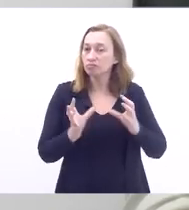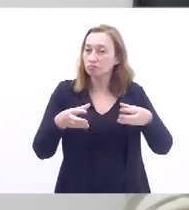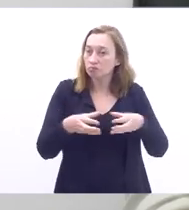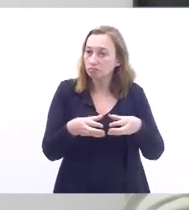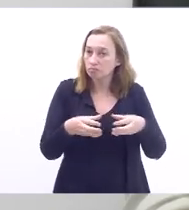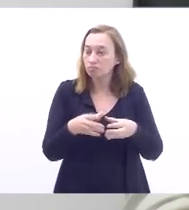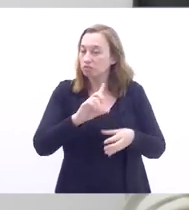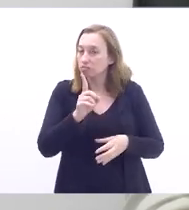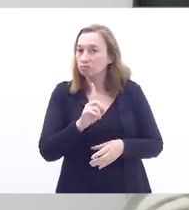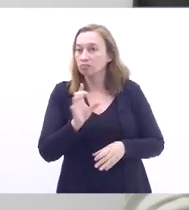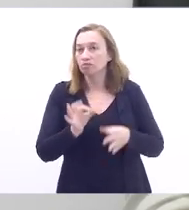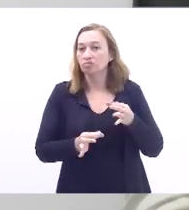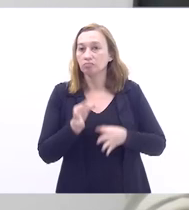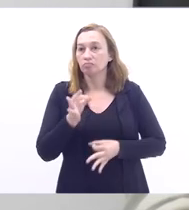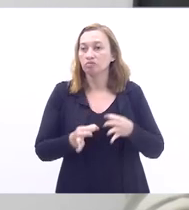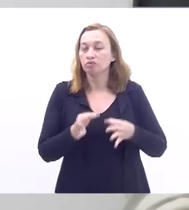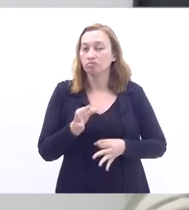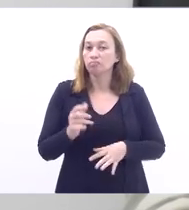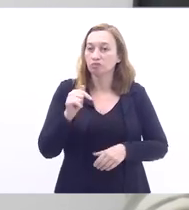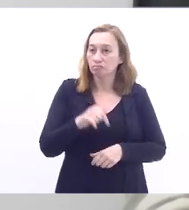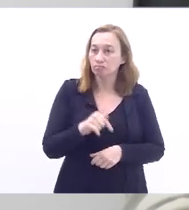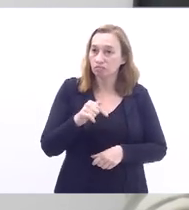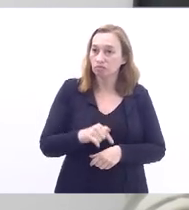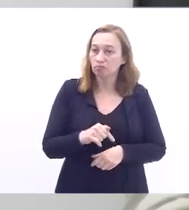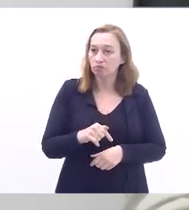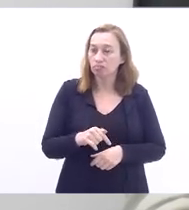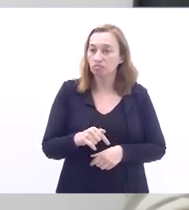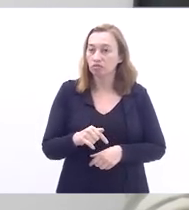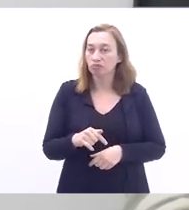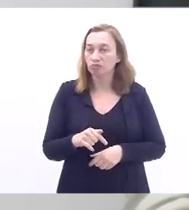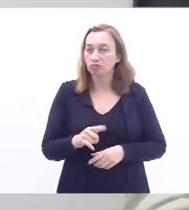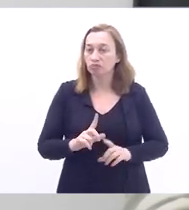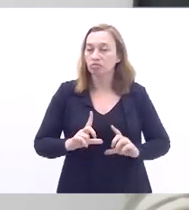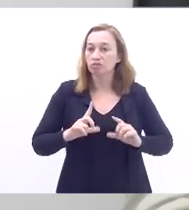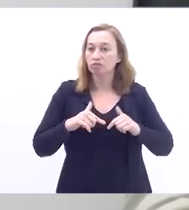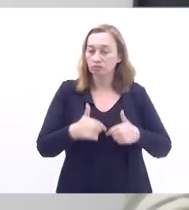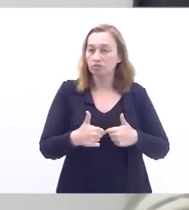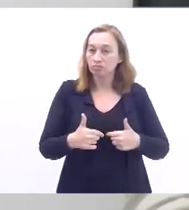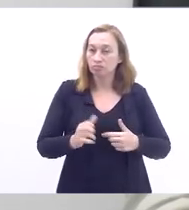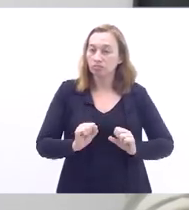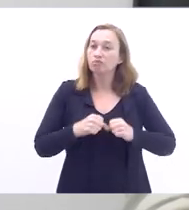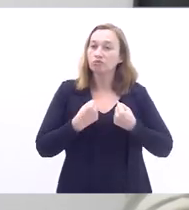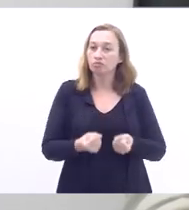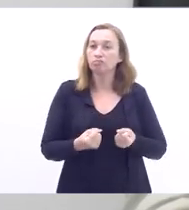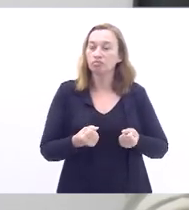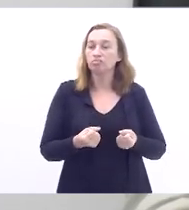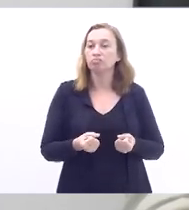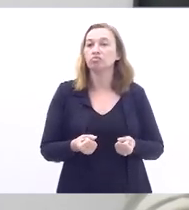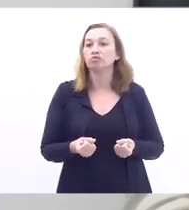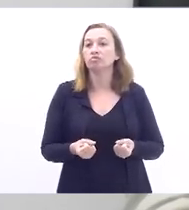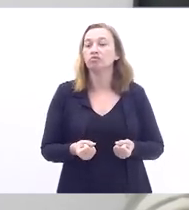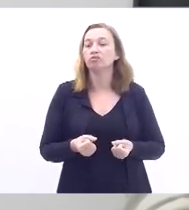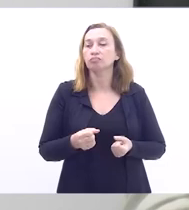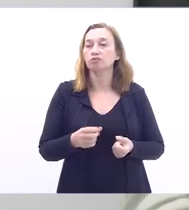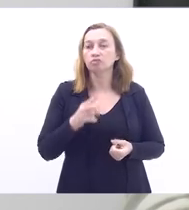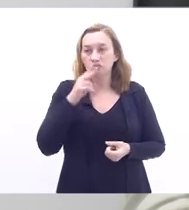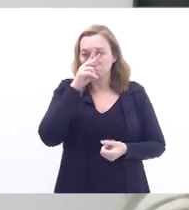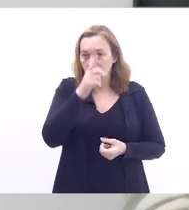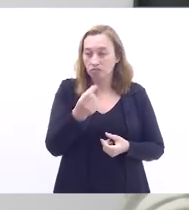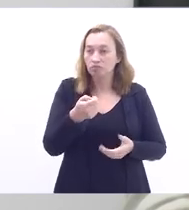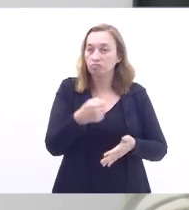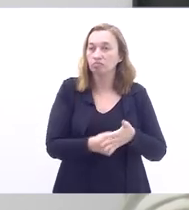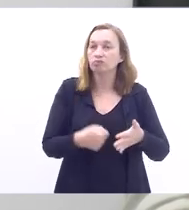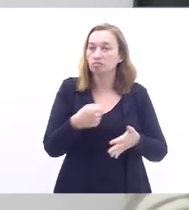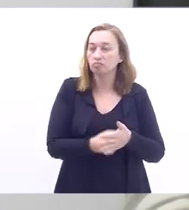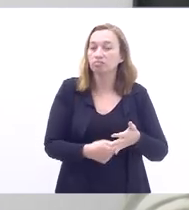e não é justo a gente aqui não recalcar esse força e esse resultado e colocar fortemente quanto